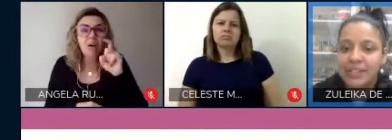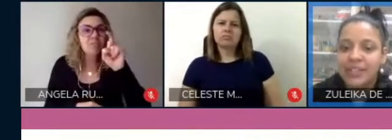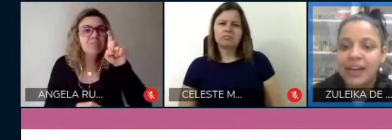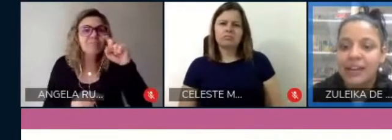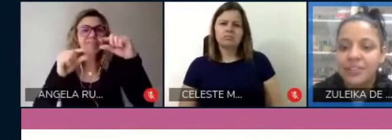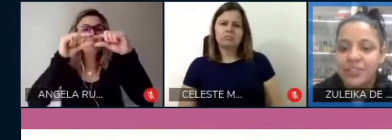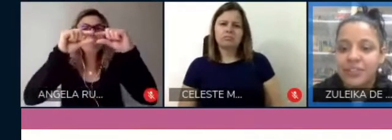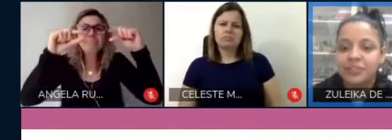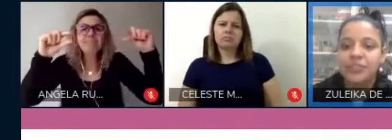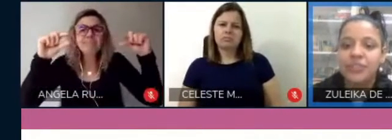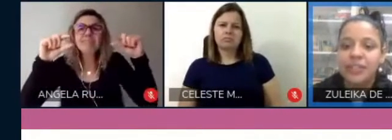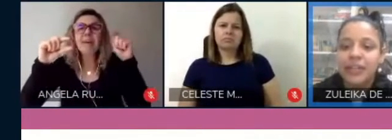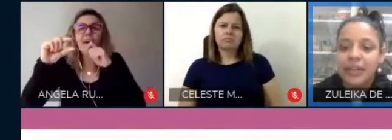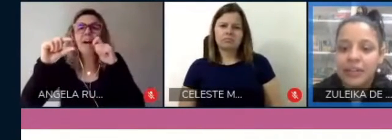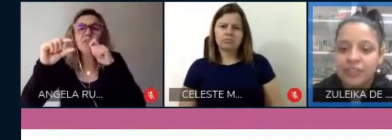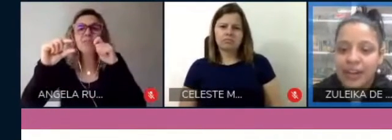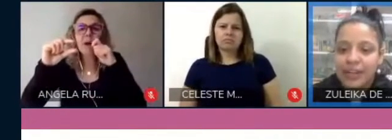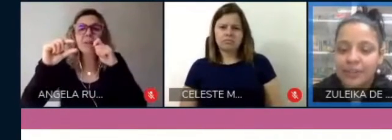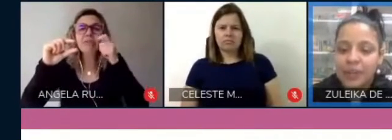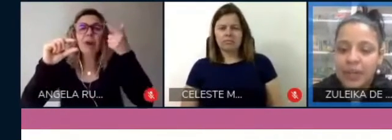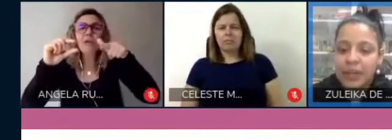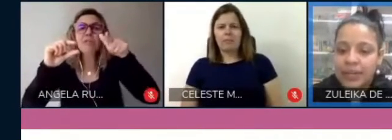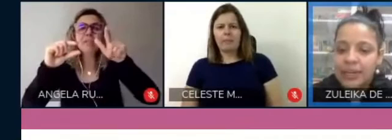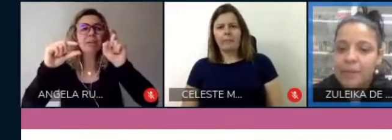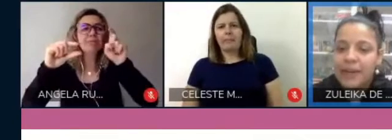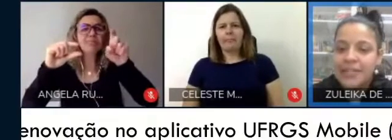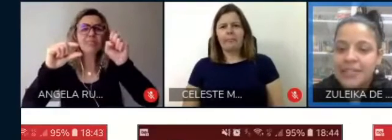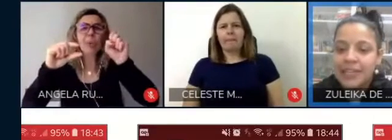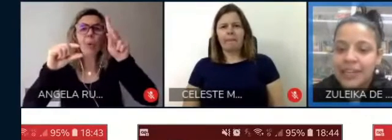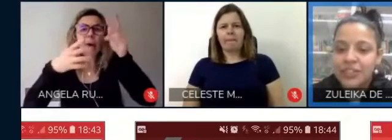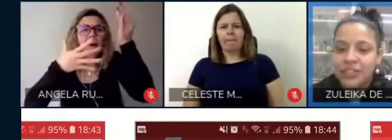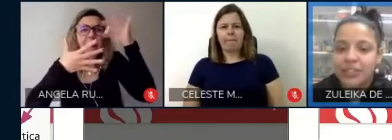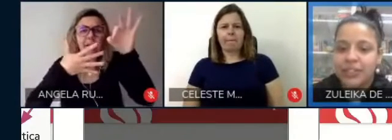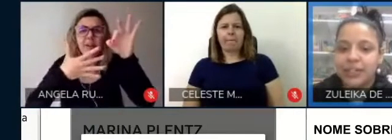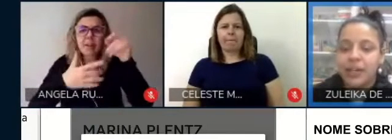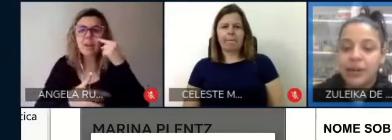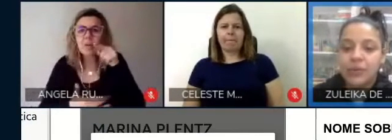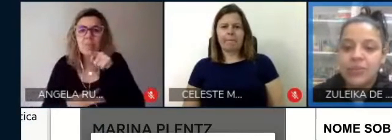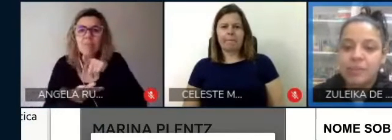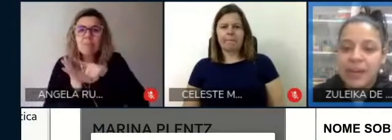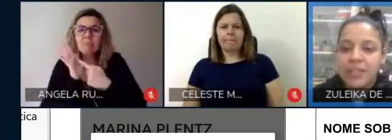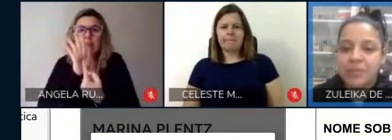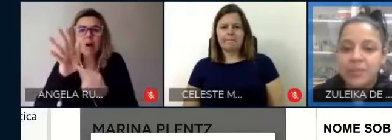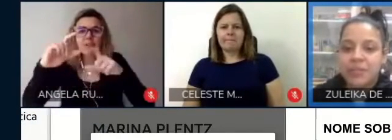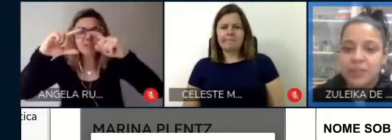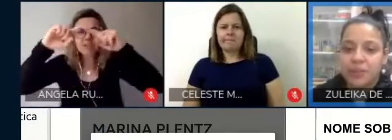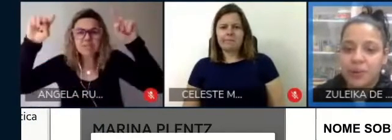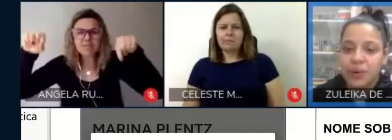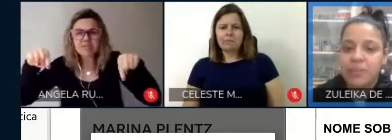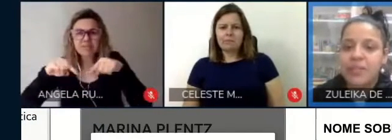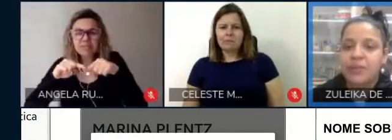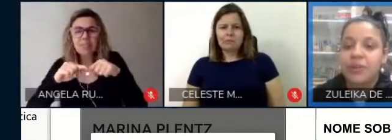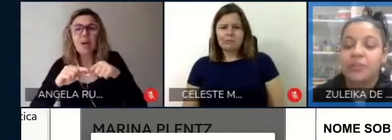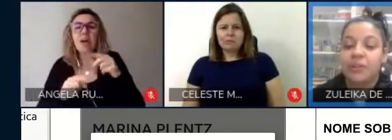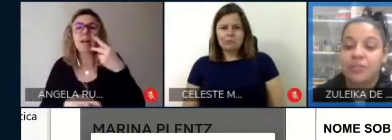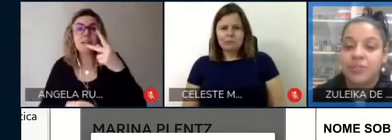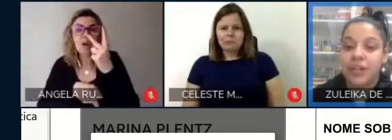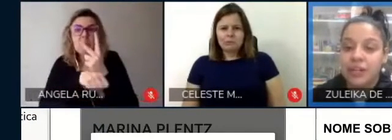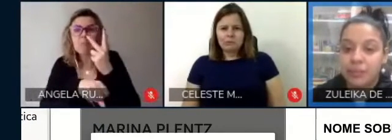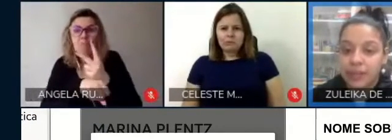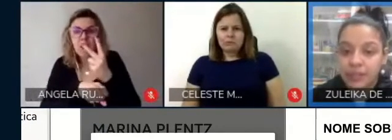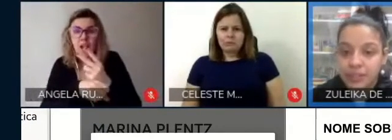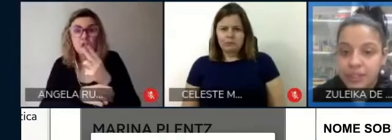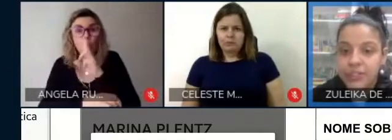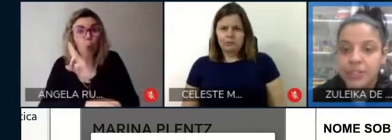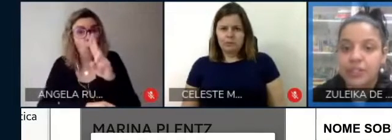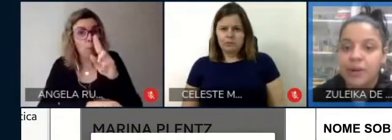renovação automática, ativo, ele fala. Aí ele aparece essa caixinha, né? Os empréstimos em seu nome serão